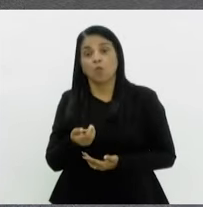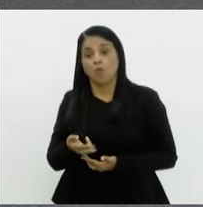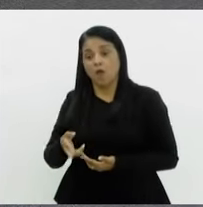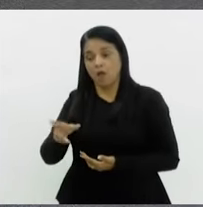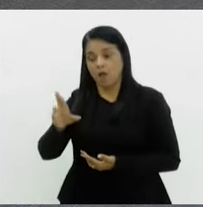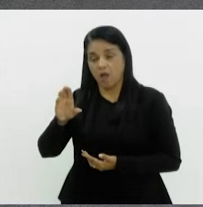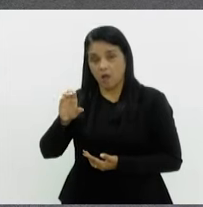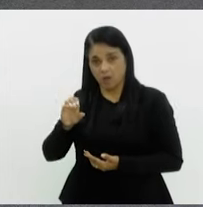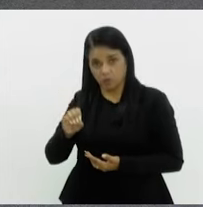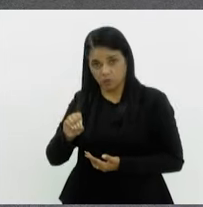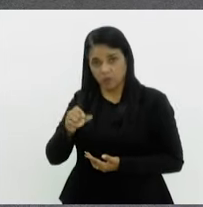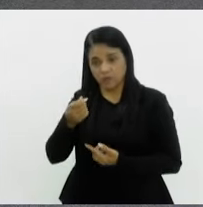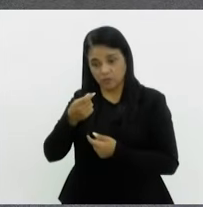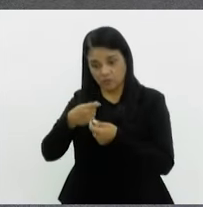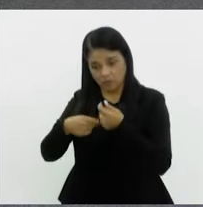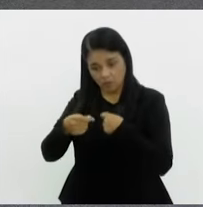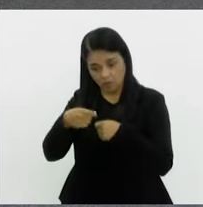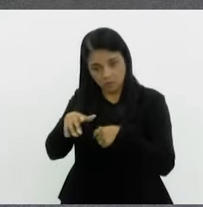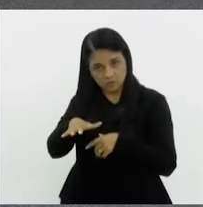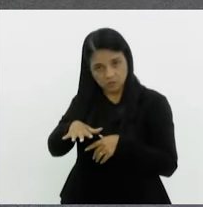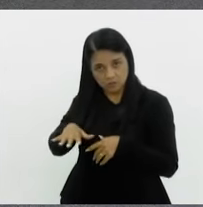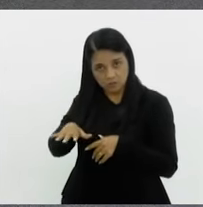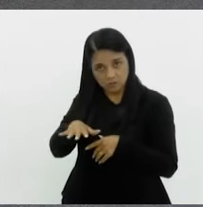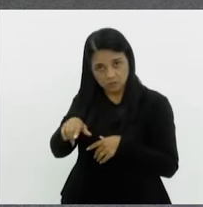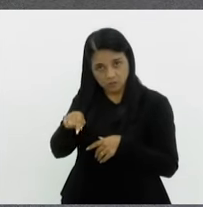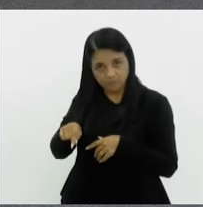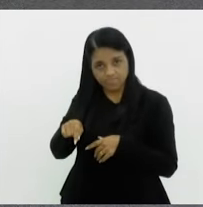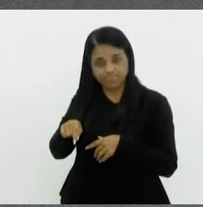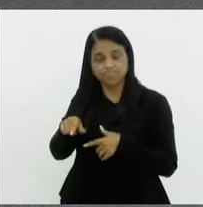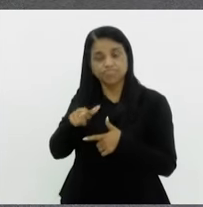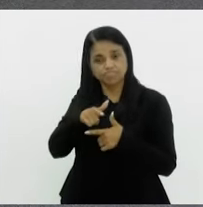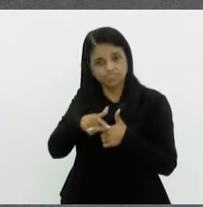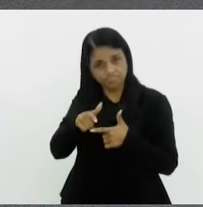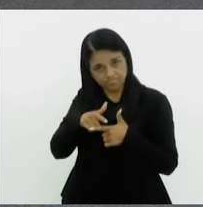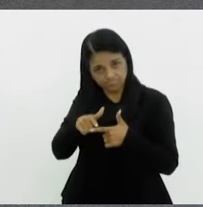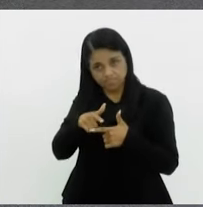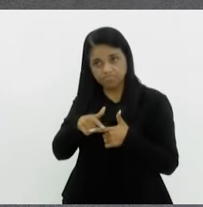eu vejo que há sérios problemas,